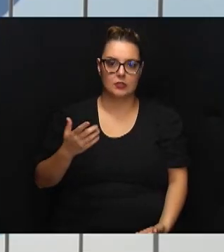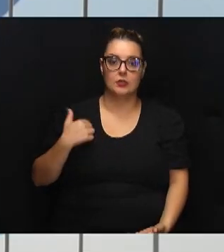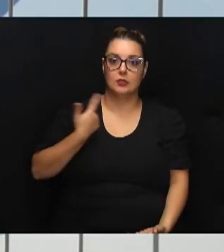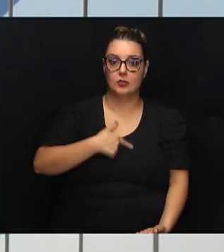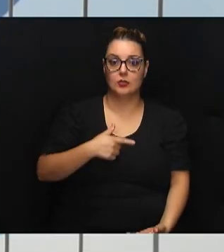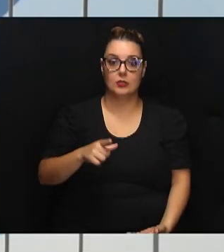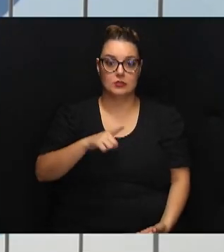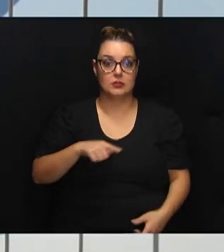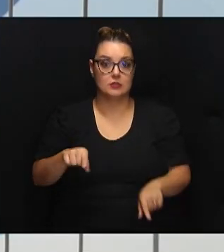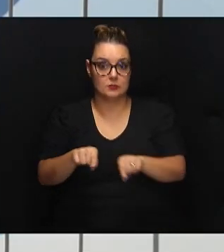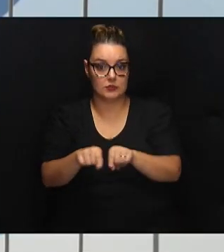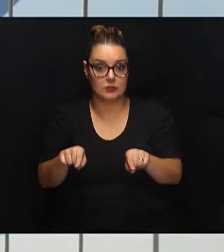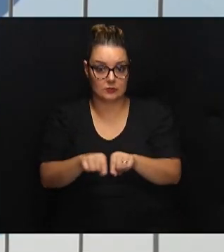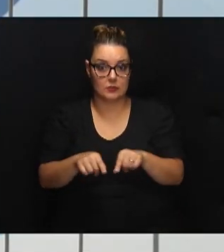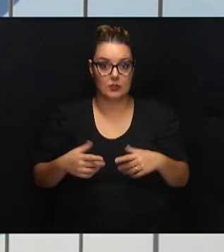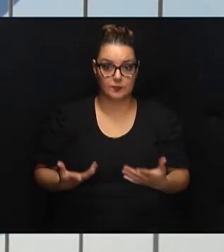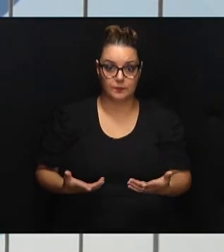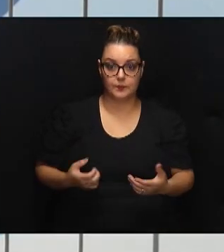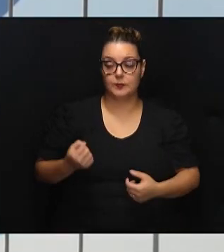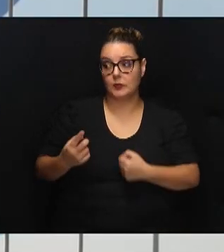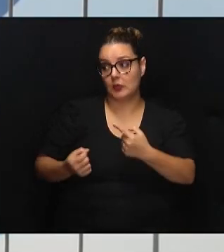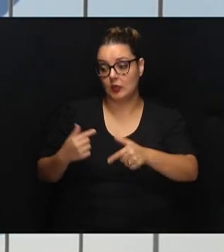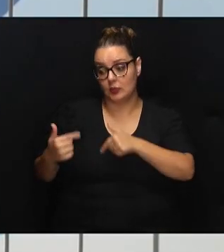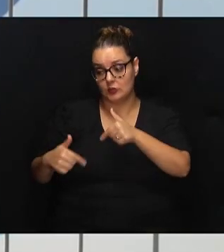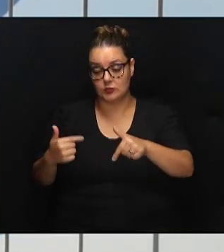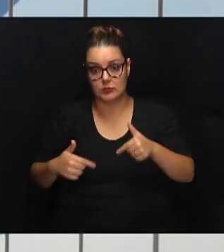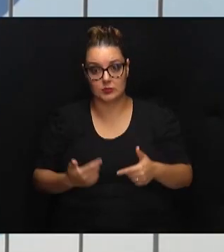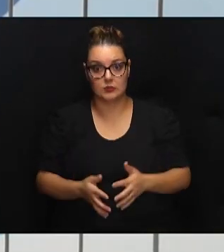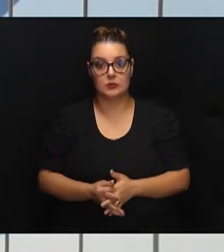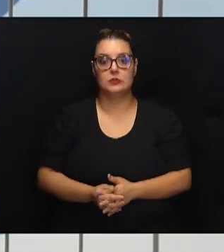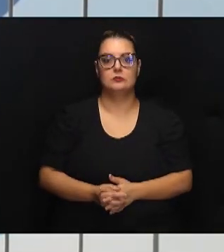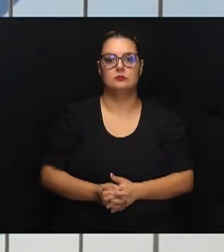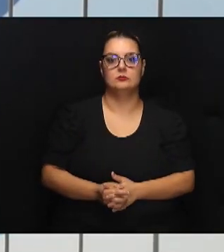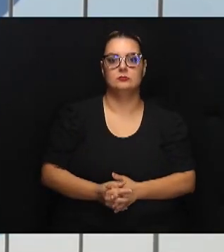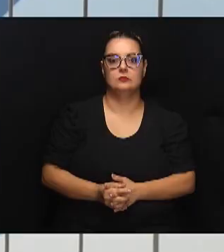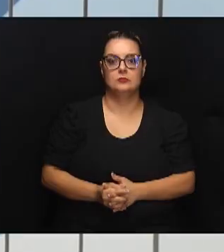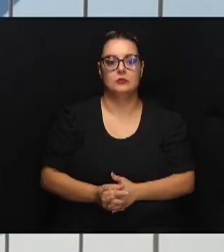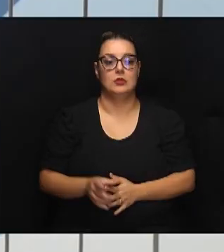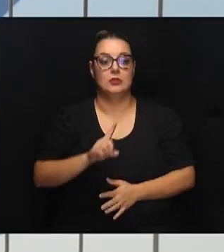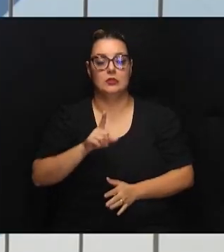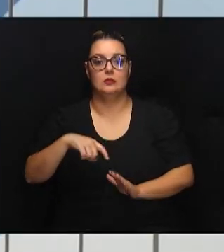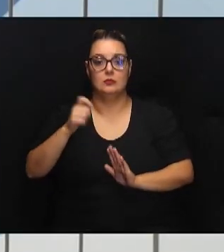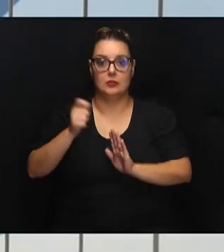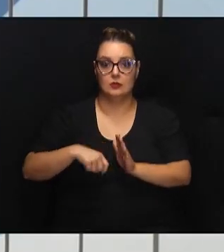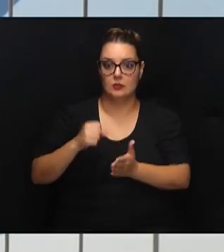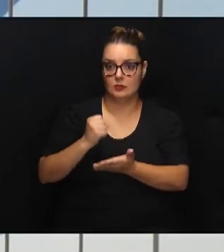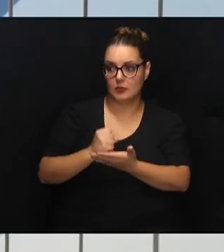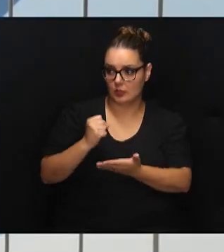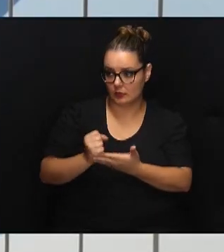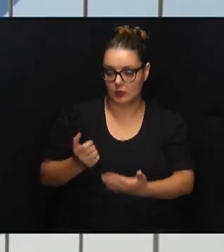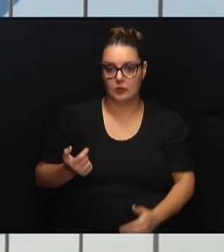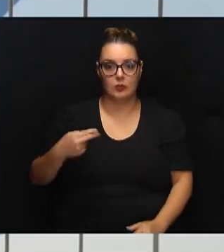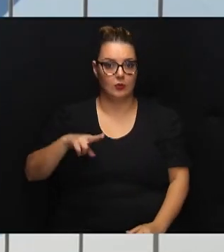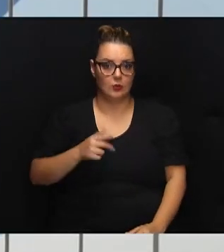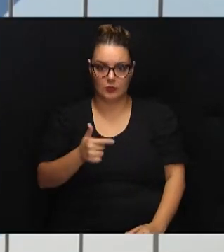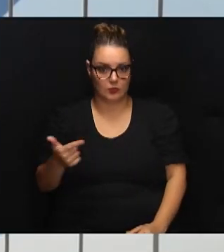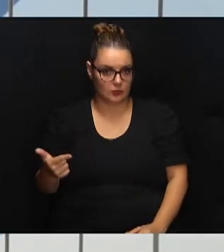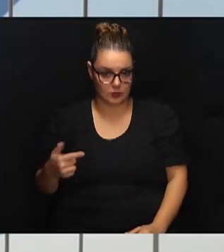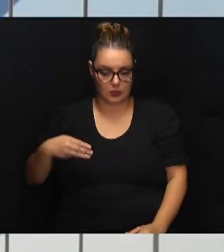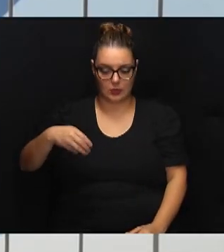também alguns trabalhadores que mesmo não registrado com a carteira ou que não tenha também o